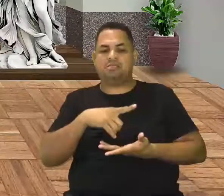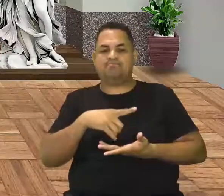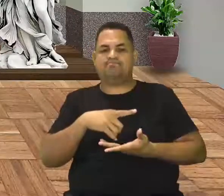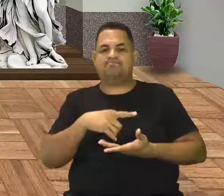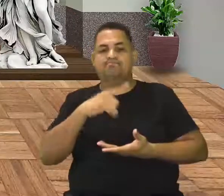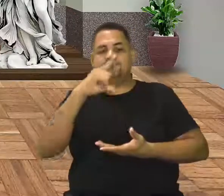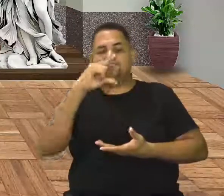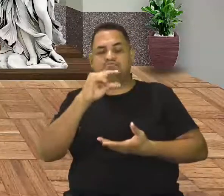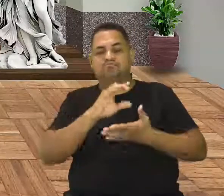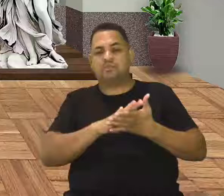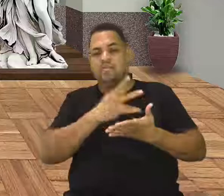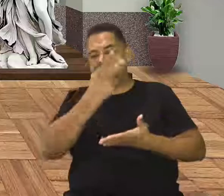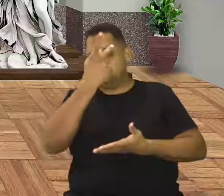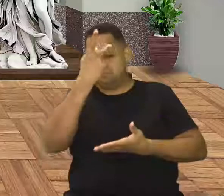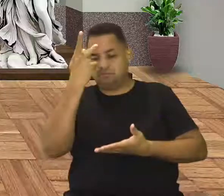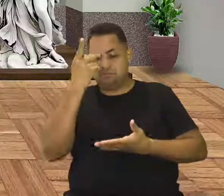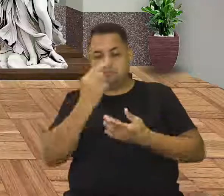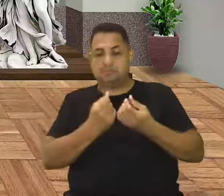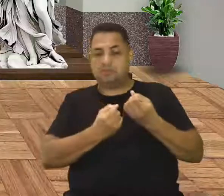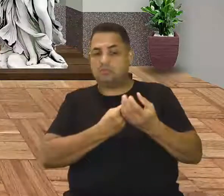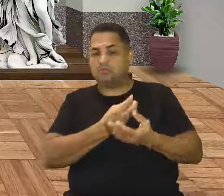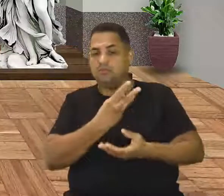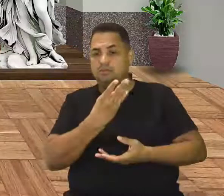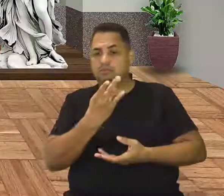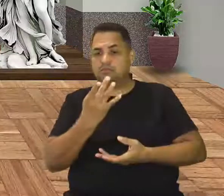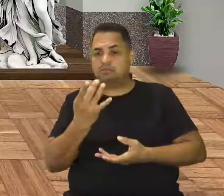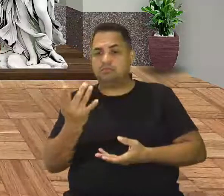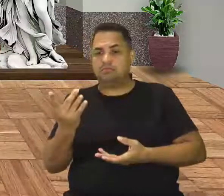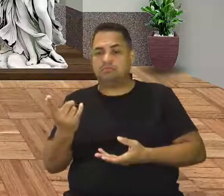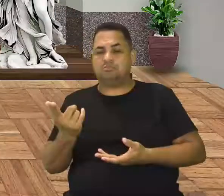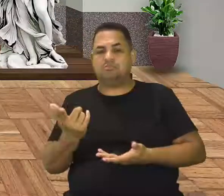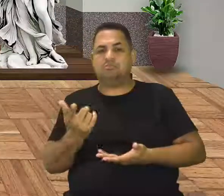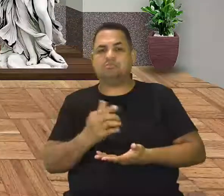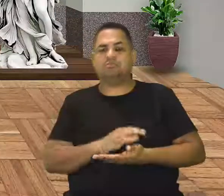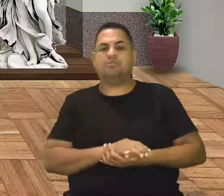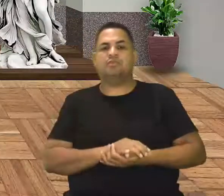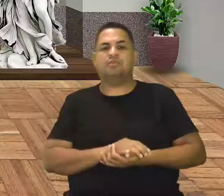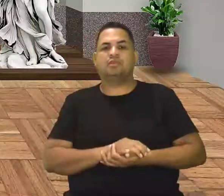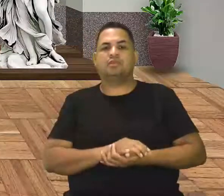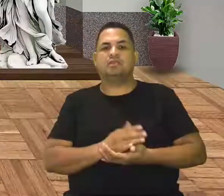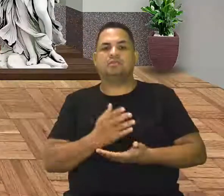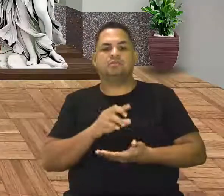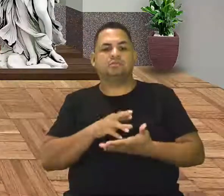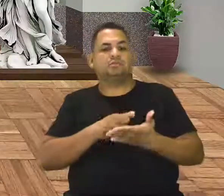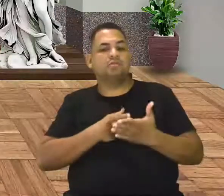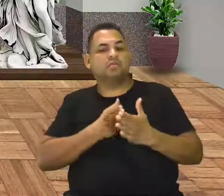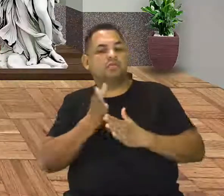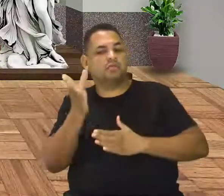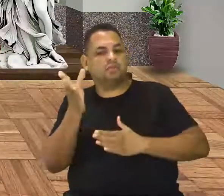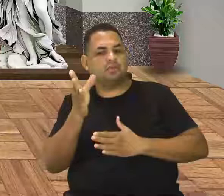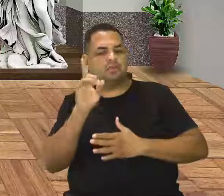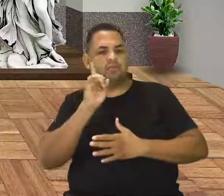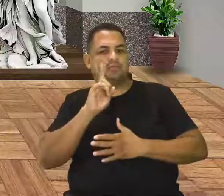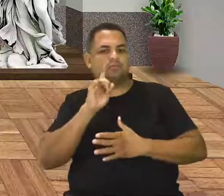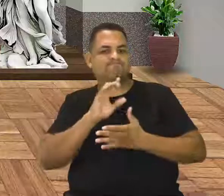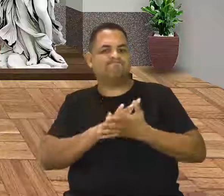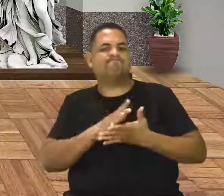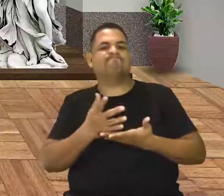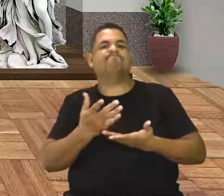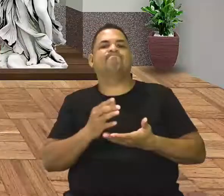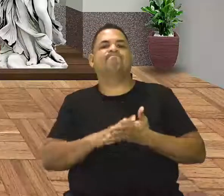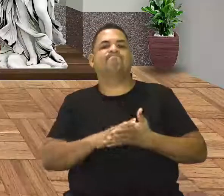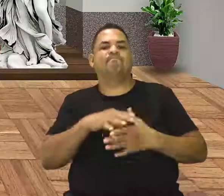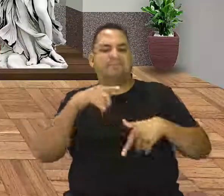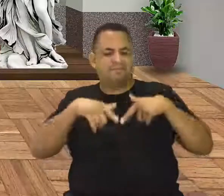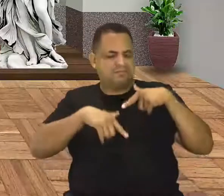isso. É de contar no dedo. A grande maioria que vai atrás rala pra